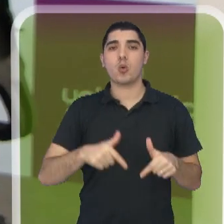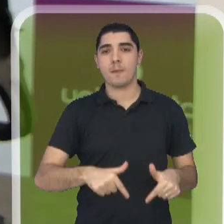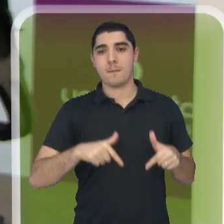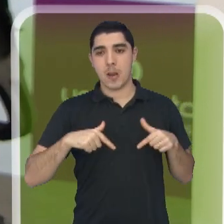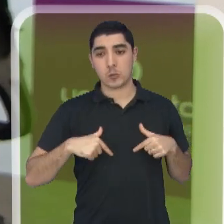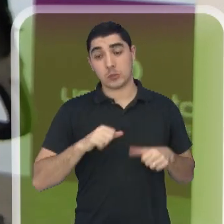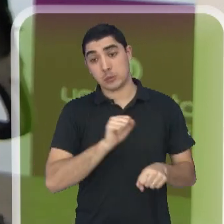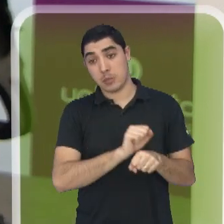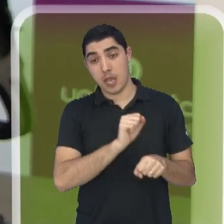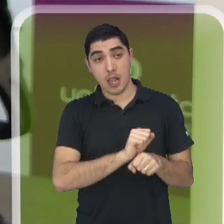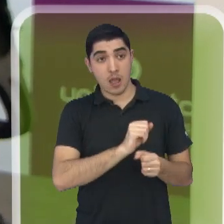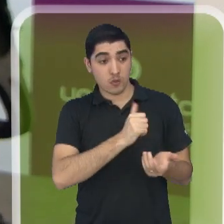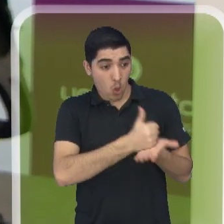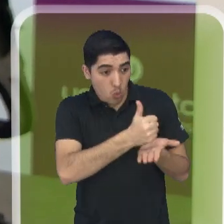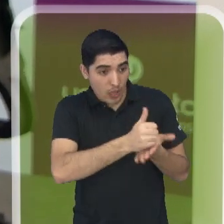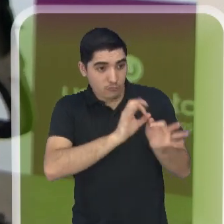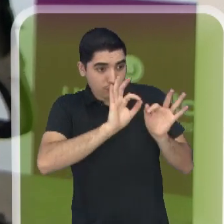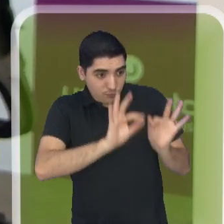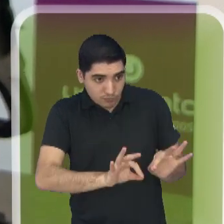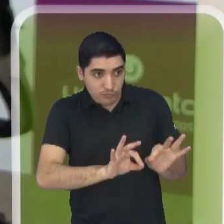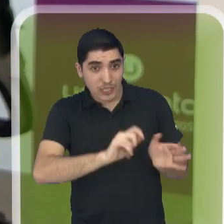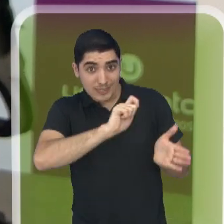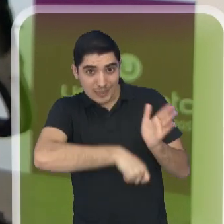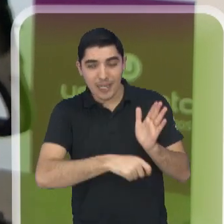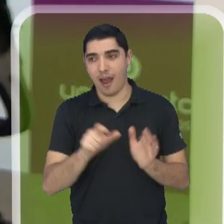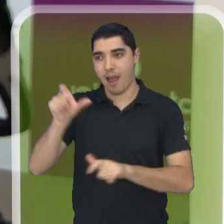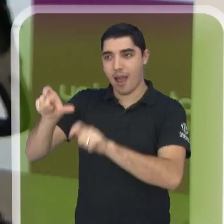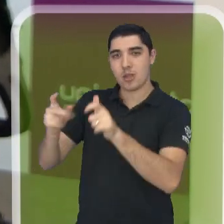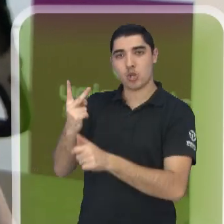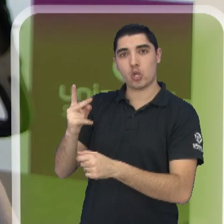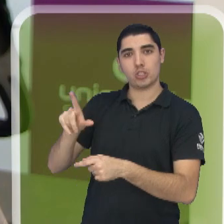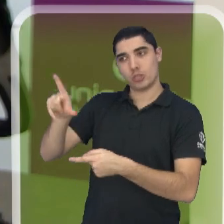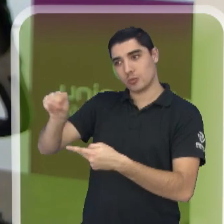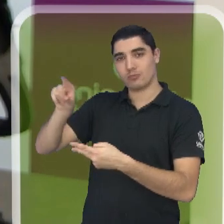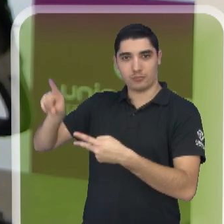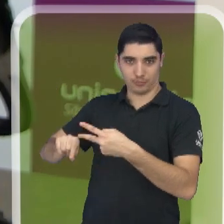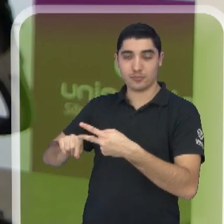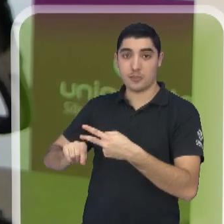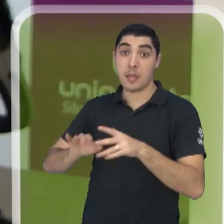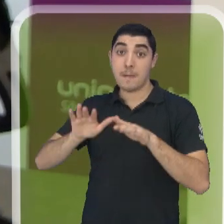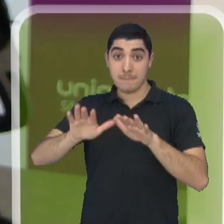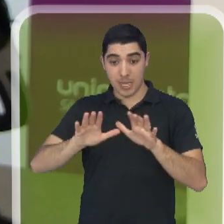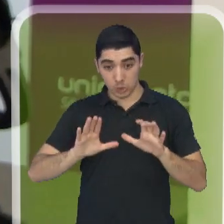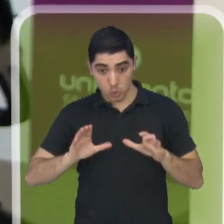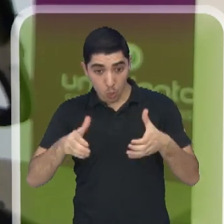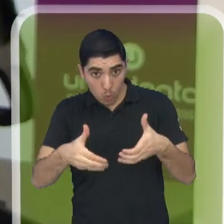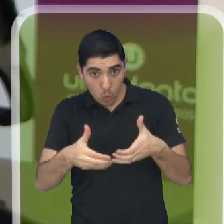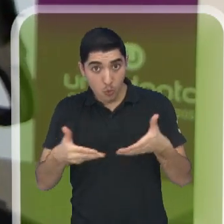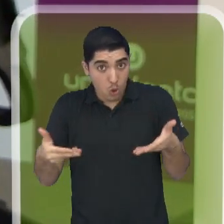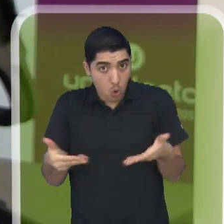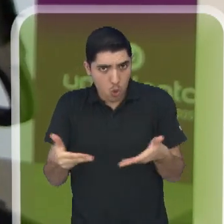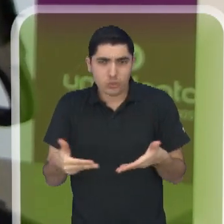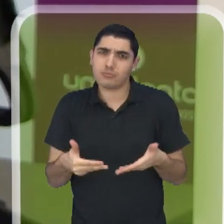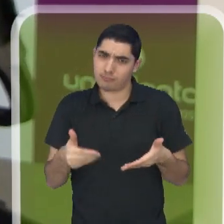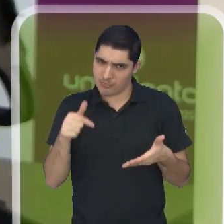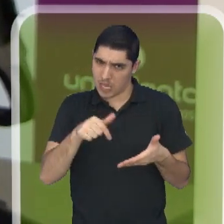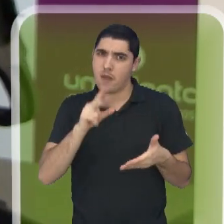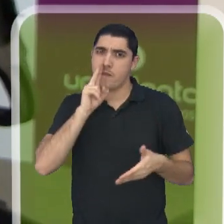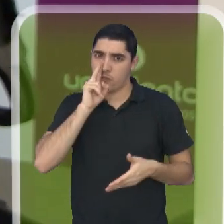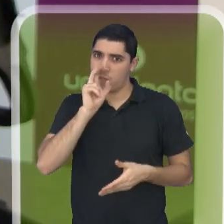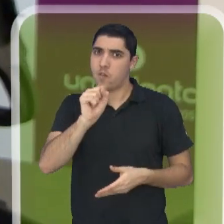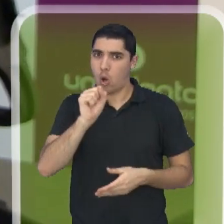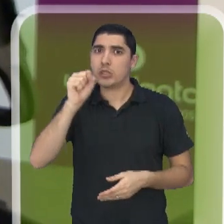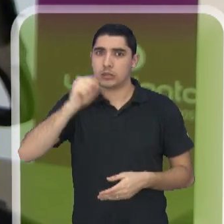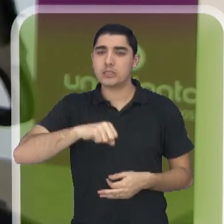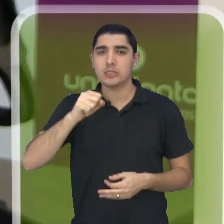poder entrar no mercado e contratar ainda esses dois jogadores. Mas a equipe que foi montada atualmente já é uma equipe bem competitiva,